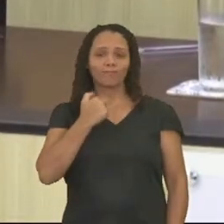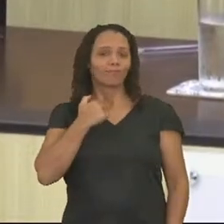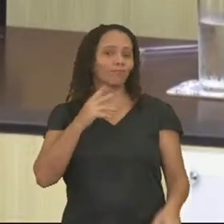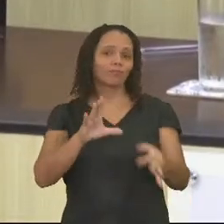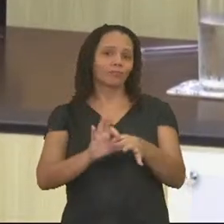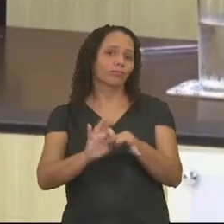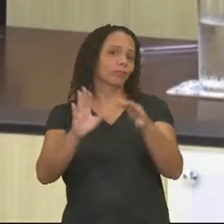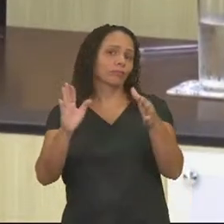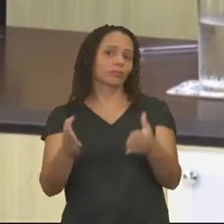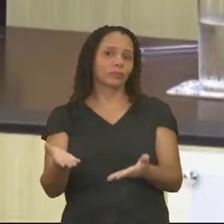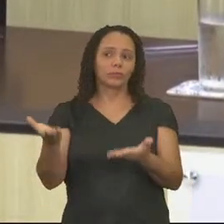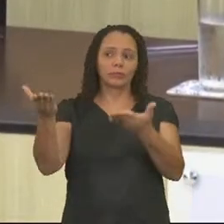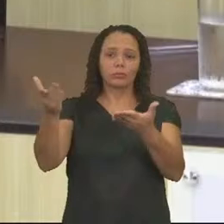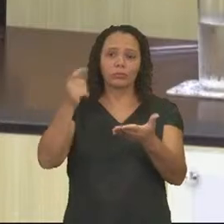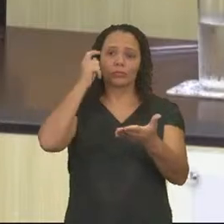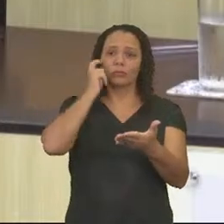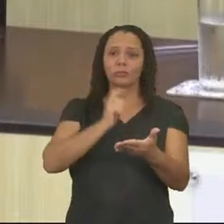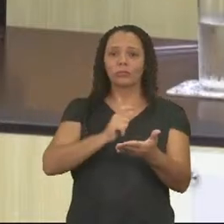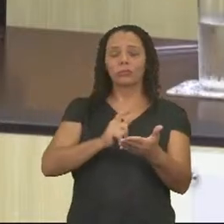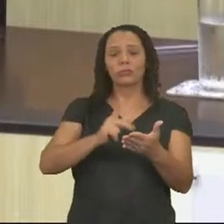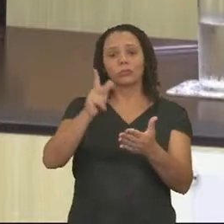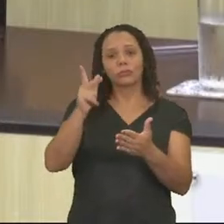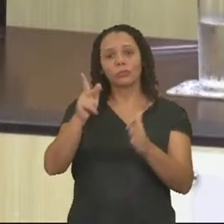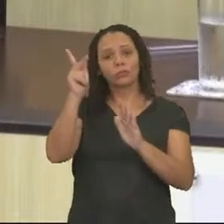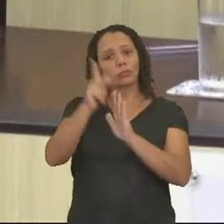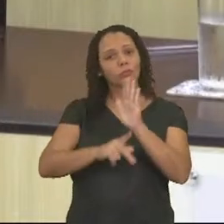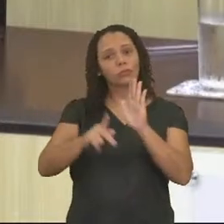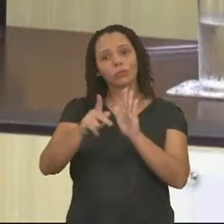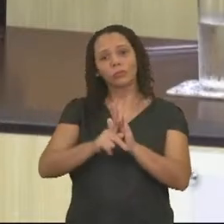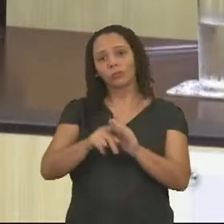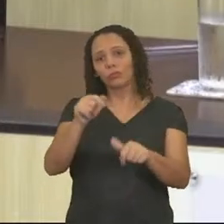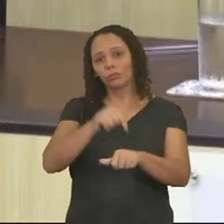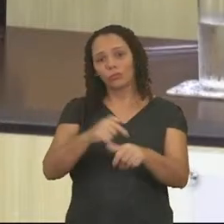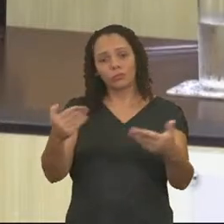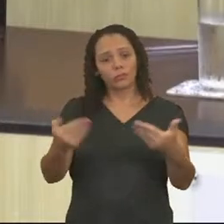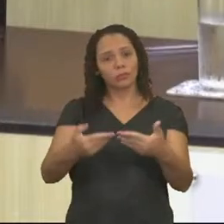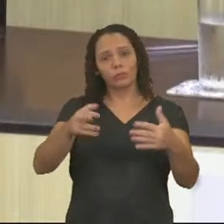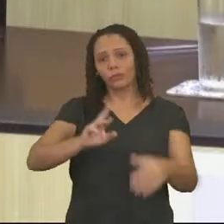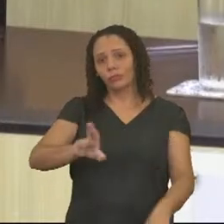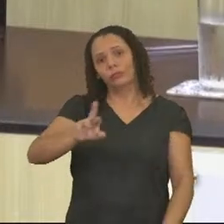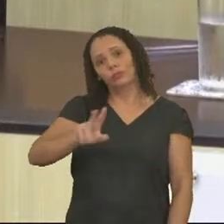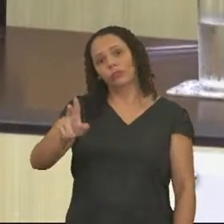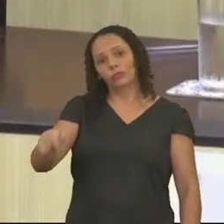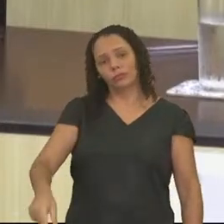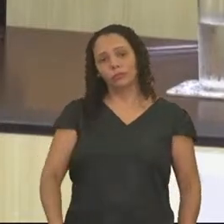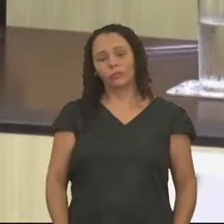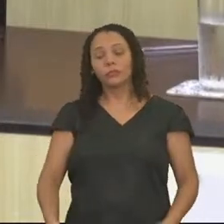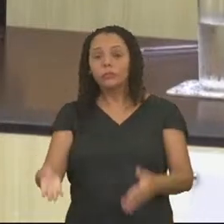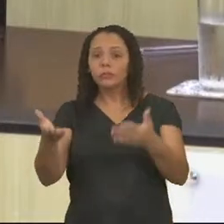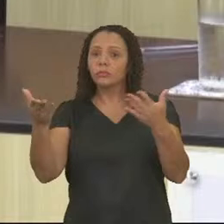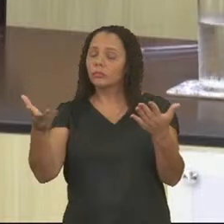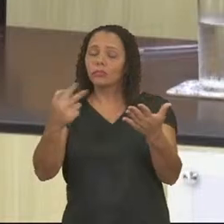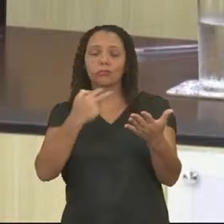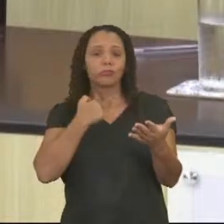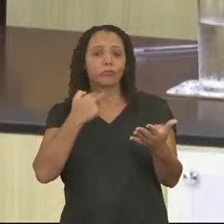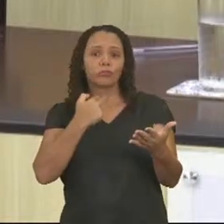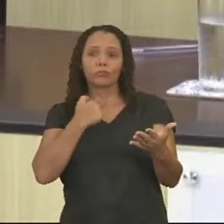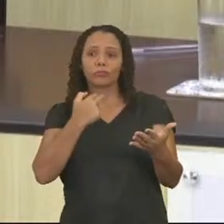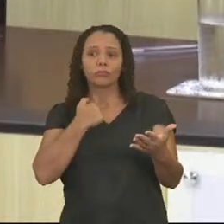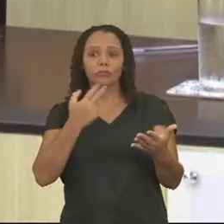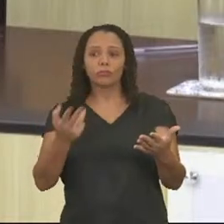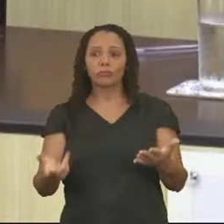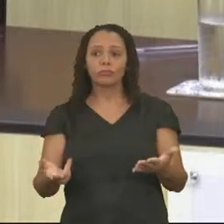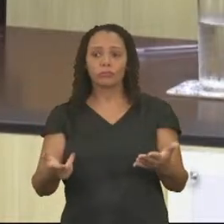deixar ele falar num projeto que não é no momento. Então, não pode,